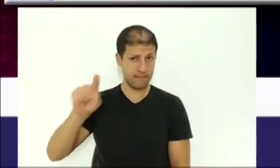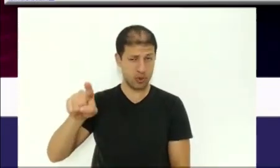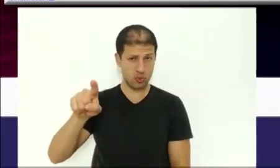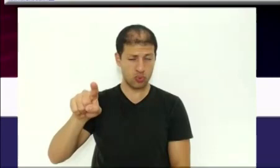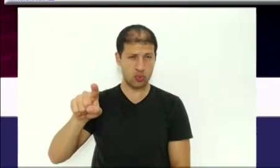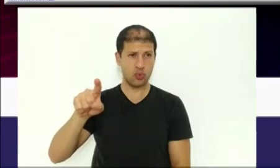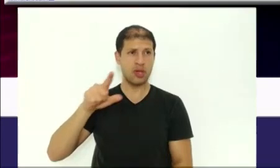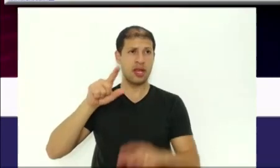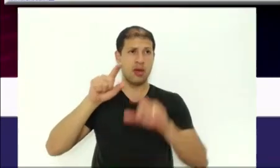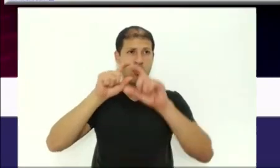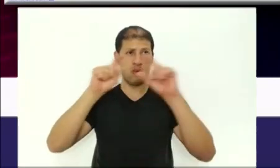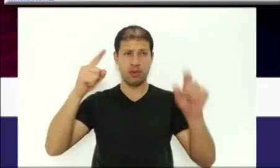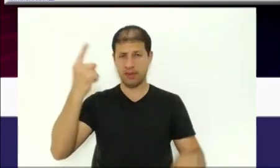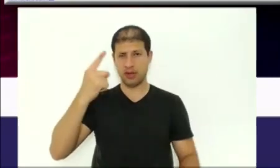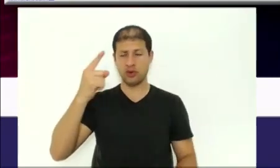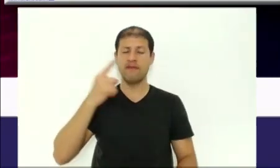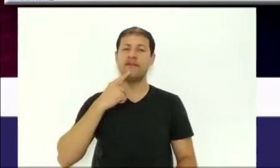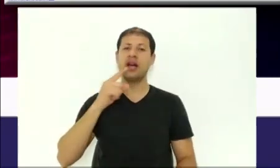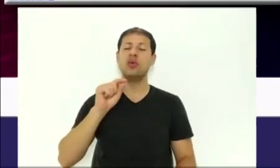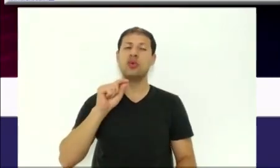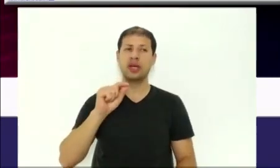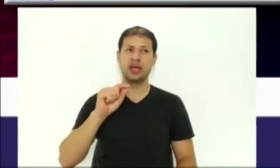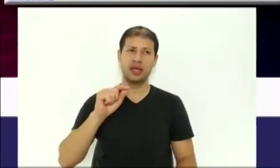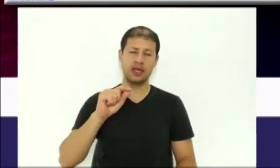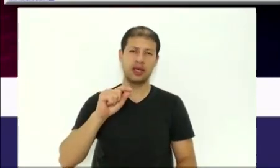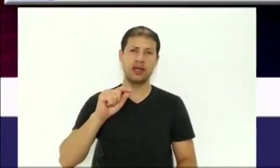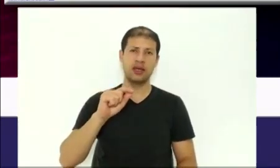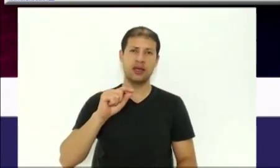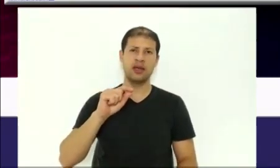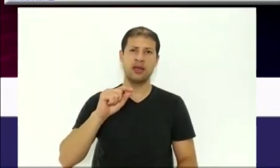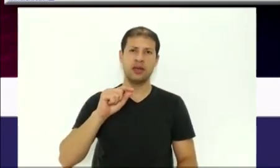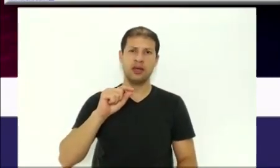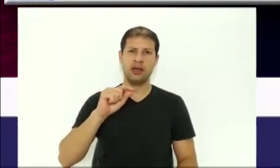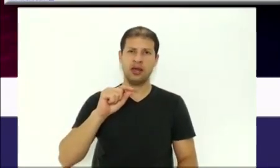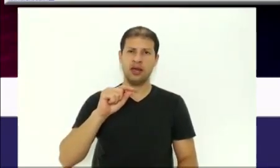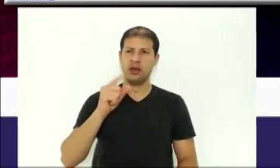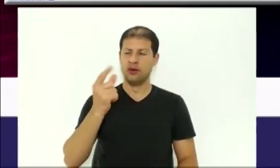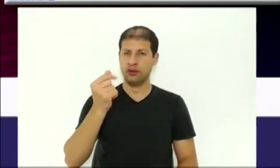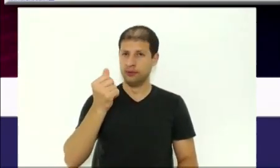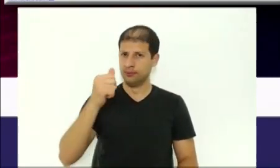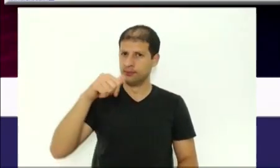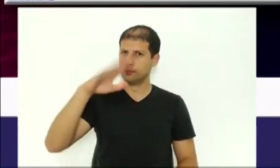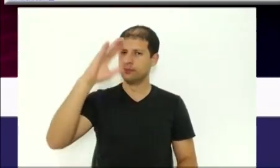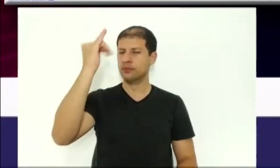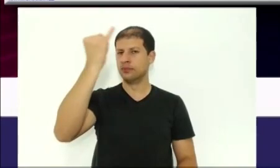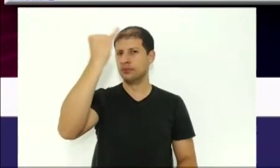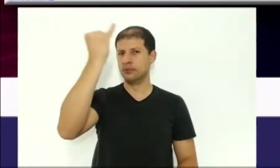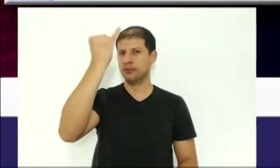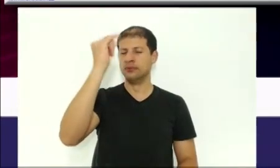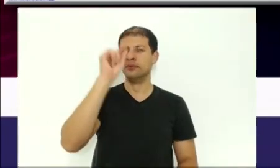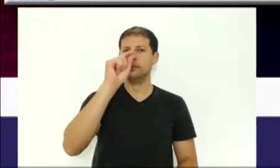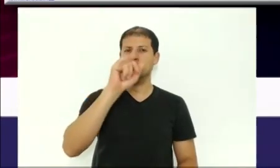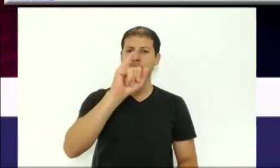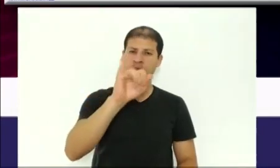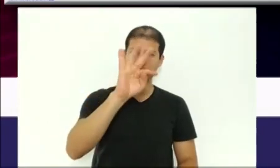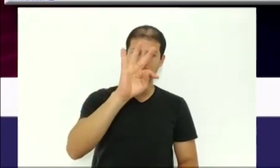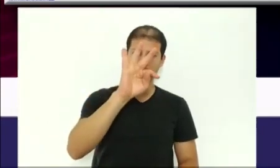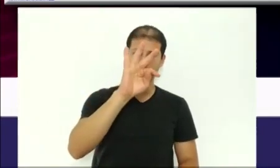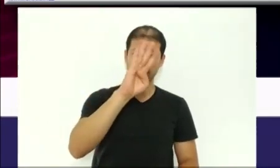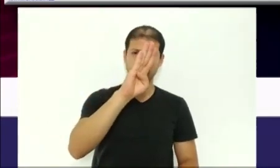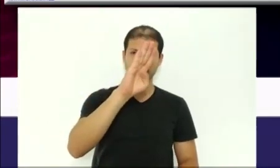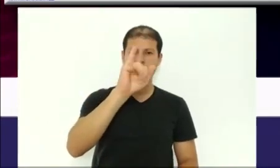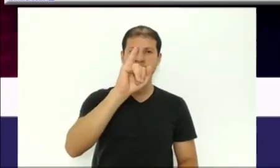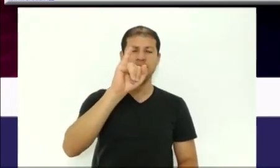superior, ele tem, por exemplo, como o valor de maior importância, o ITBI, que é aquele